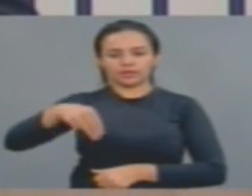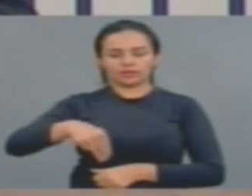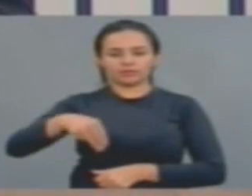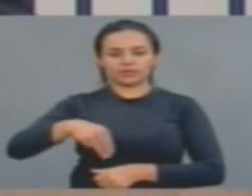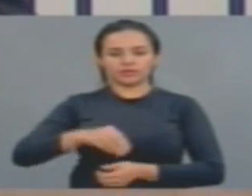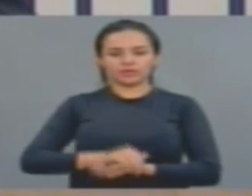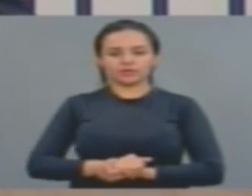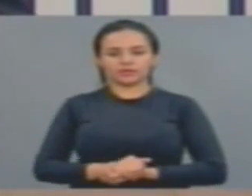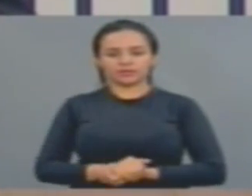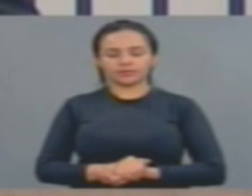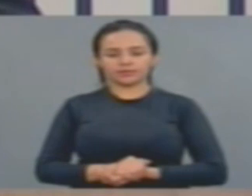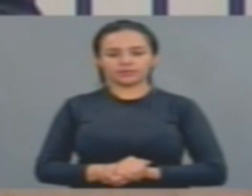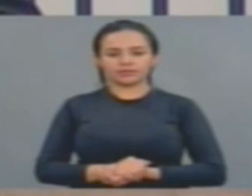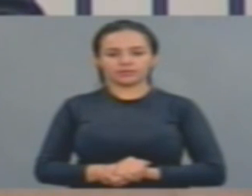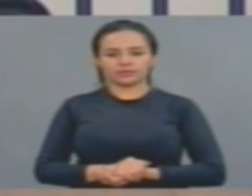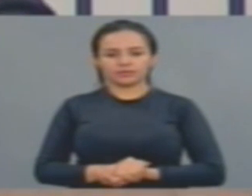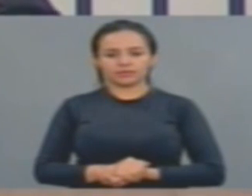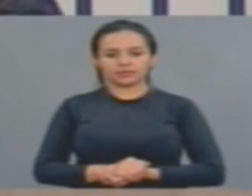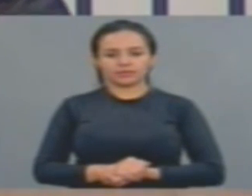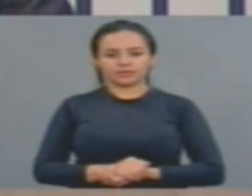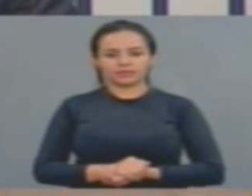Agora não tem mais prorrogação.